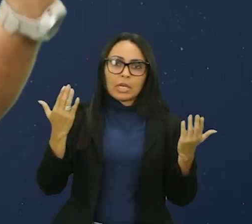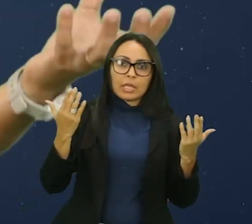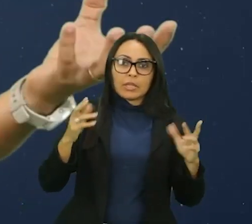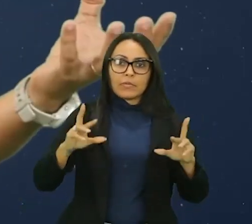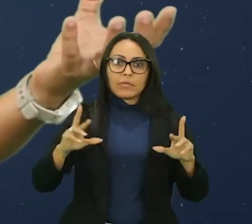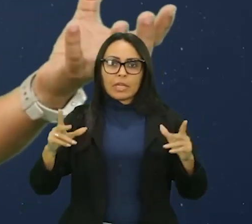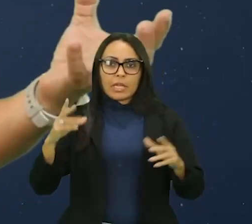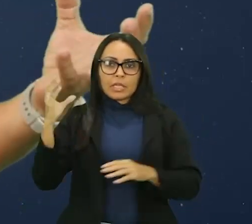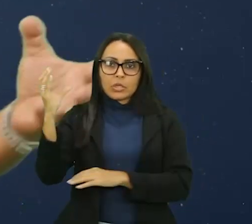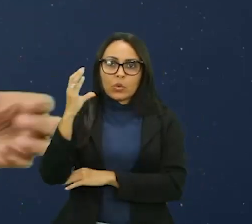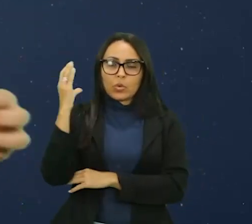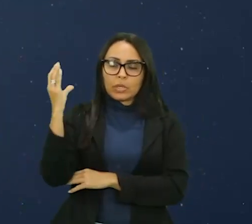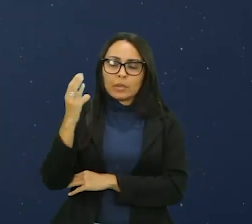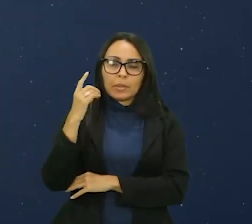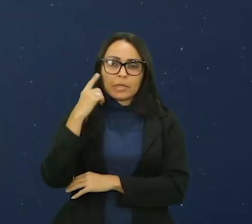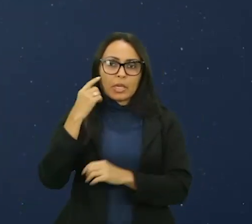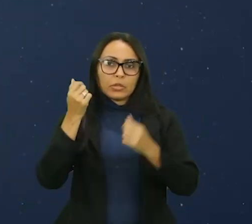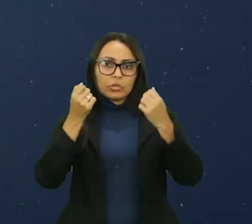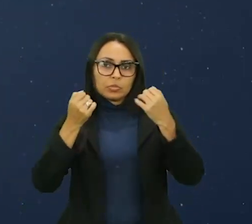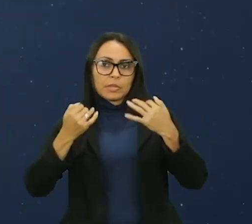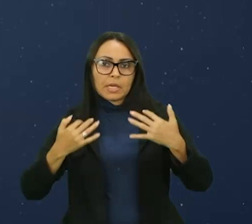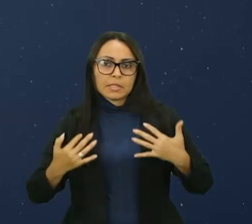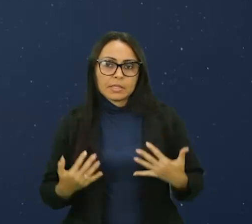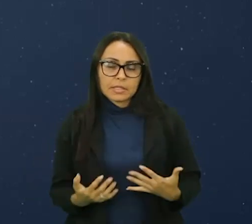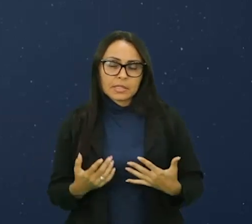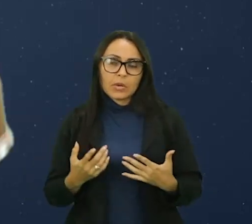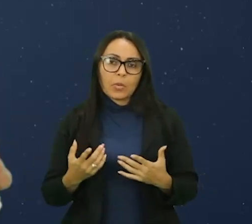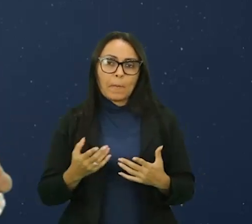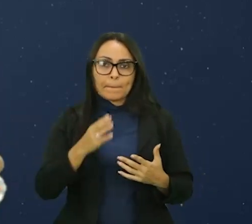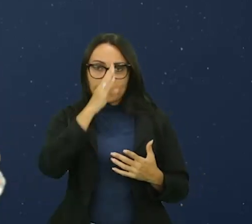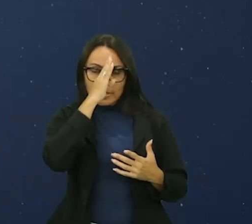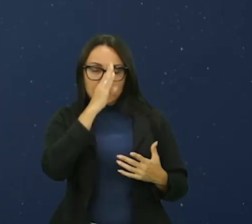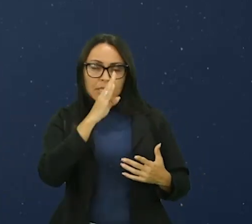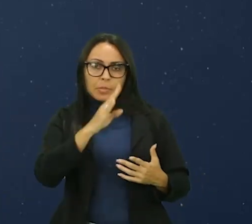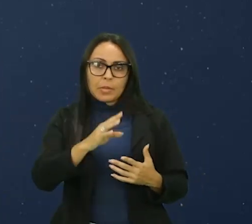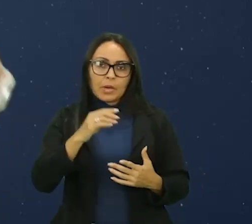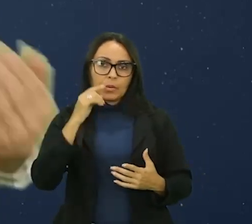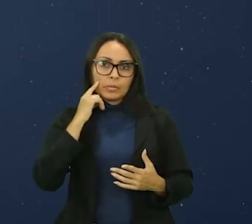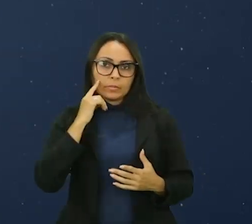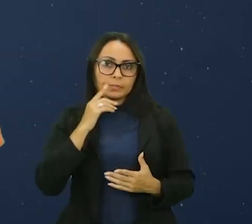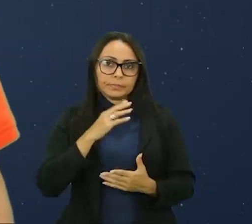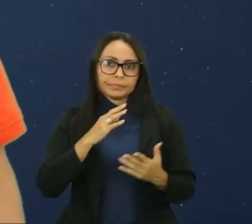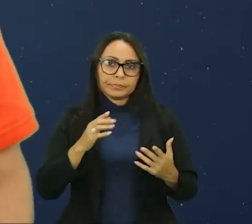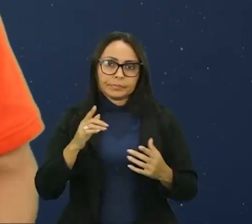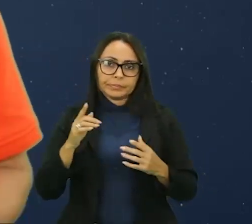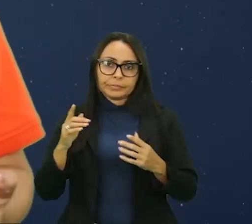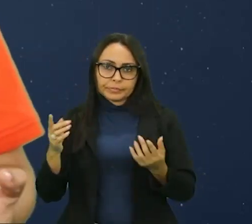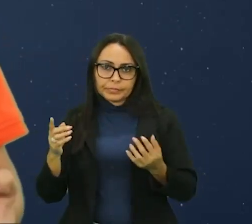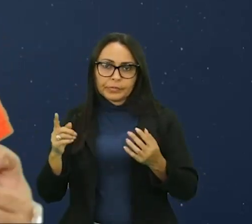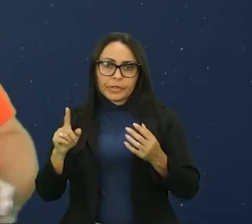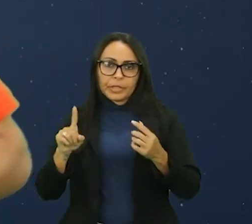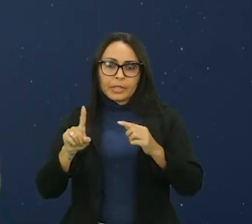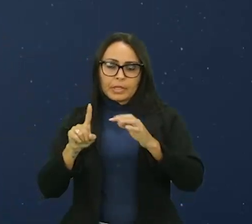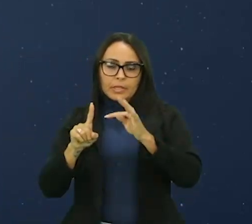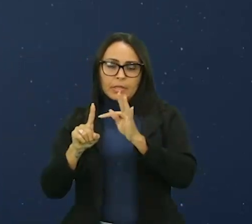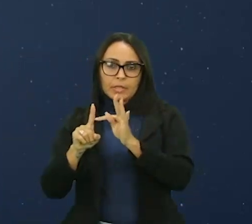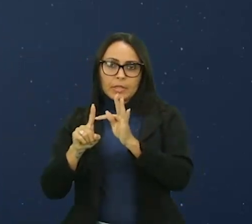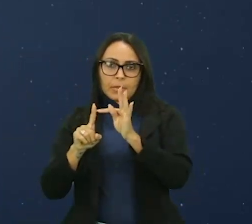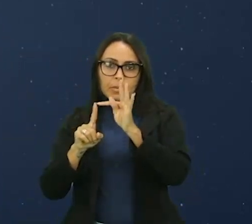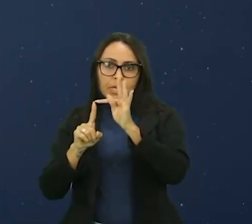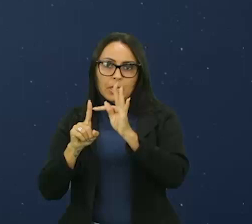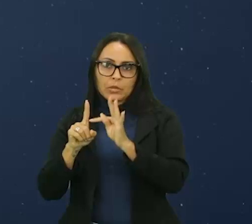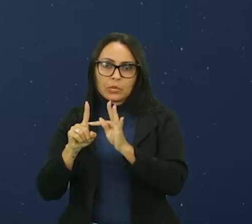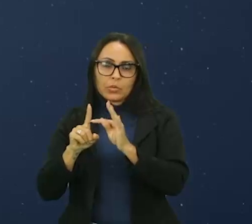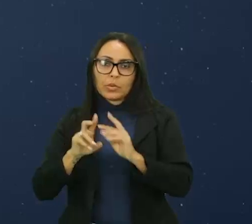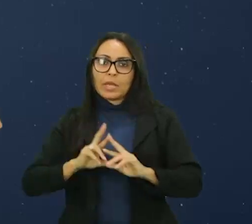a explicação principal aí é em virtude da altitude. Então você vê, as temperaturas são diferentes, né? Garanhuns